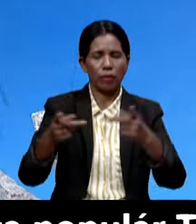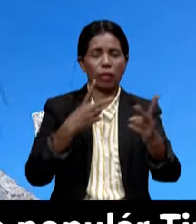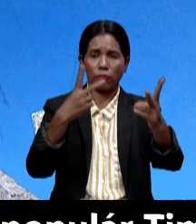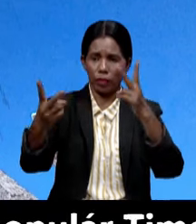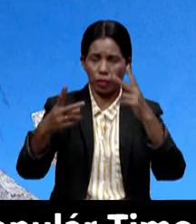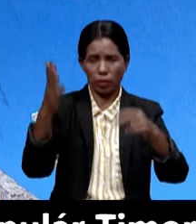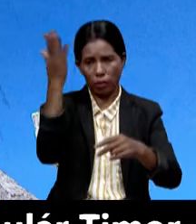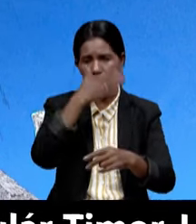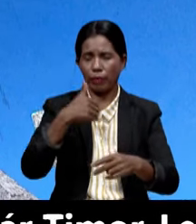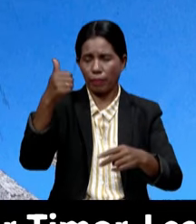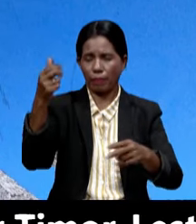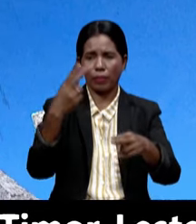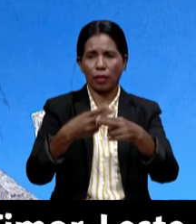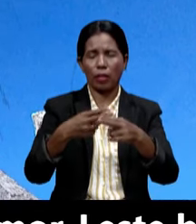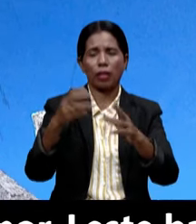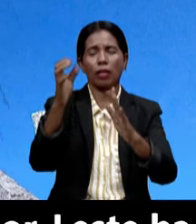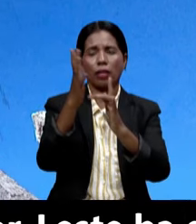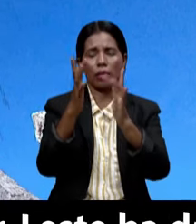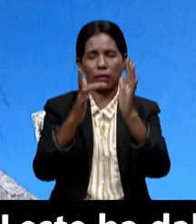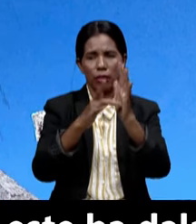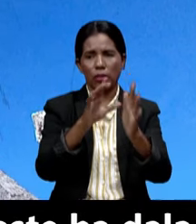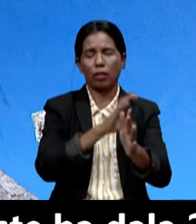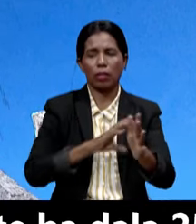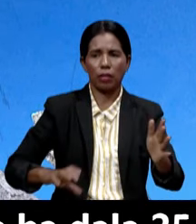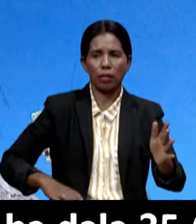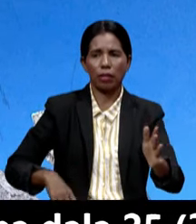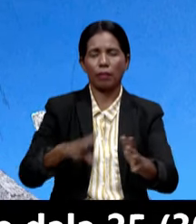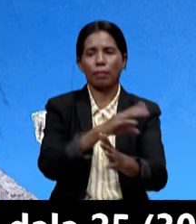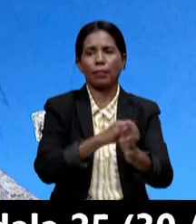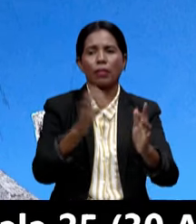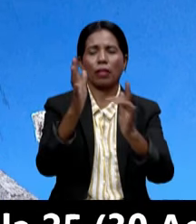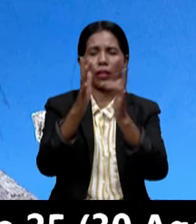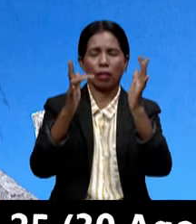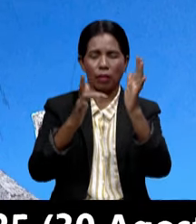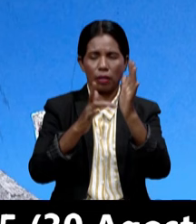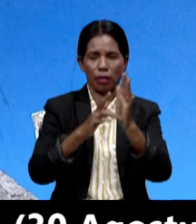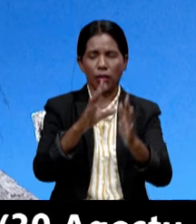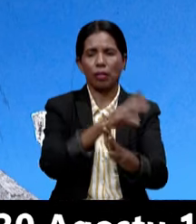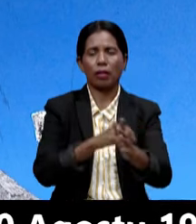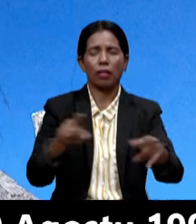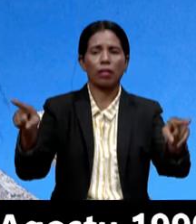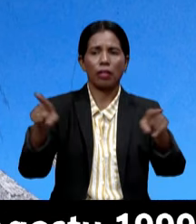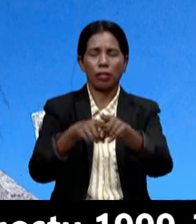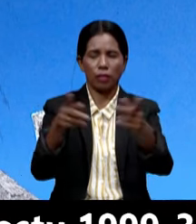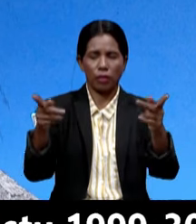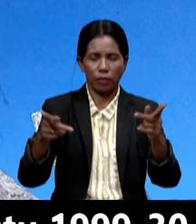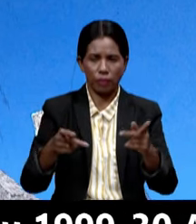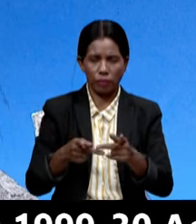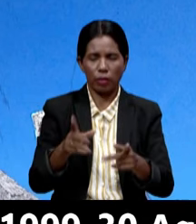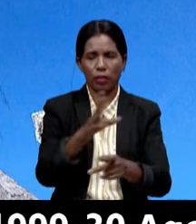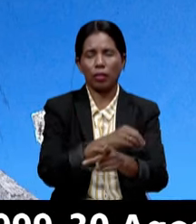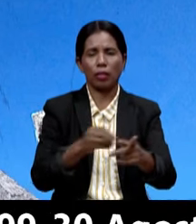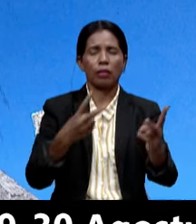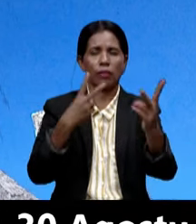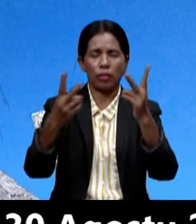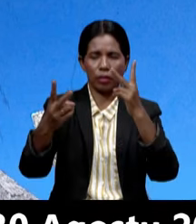nebe magfurak honaran estátua Cristo Liurai Matibian. Estátua Cristo Liurai Matibian hanesan sítio turístico